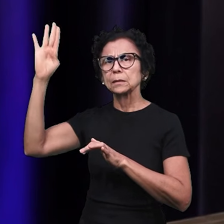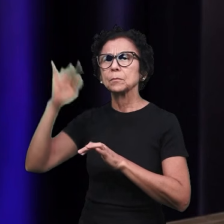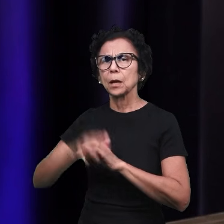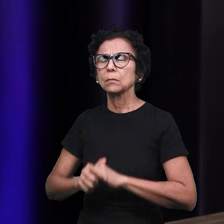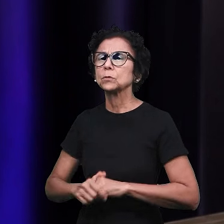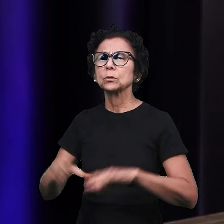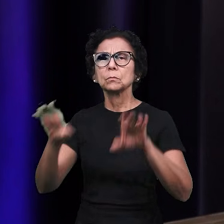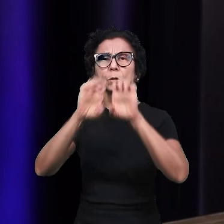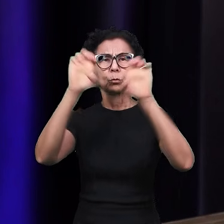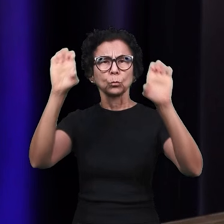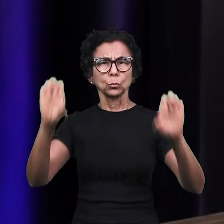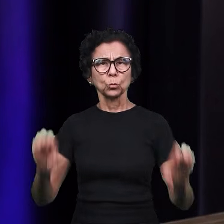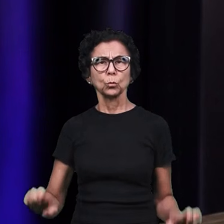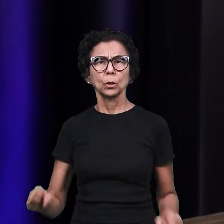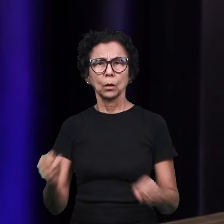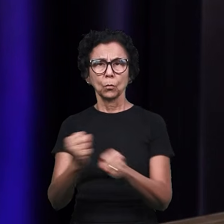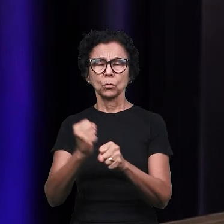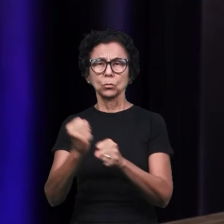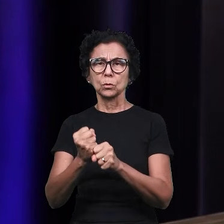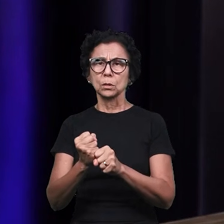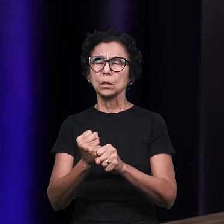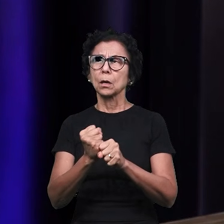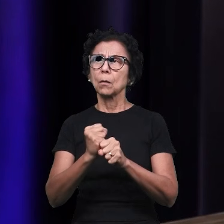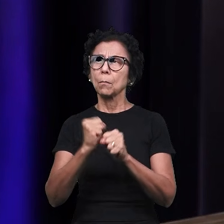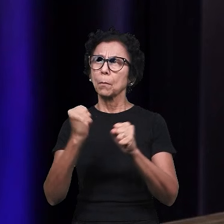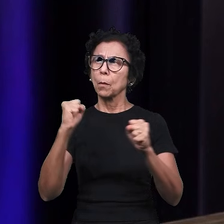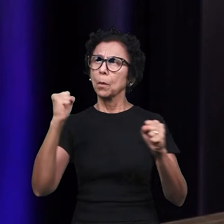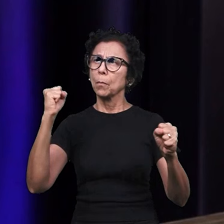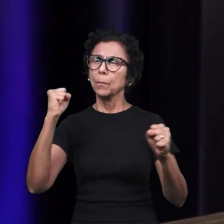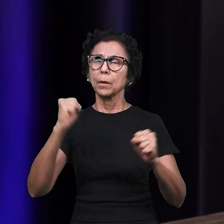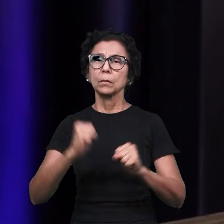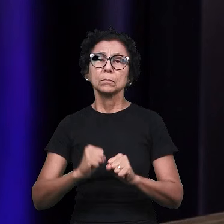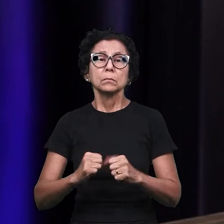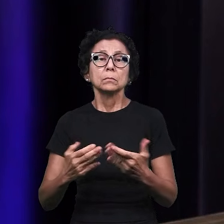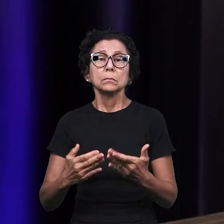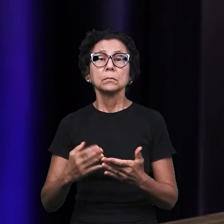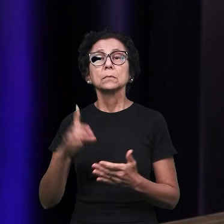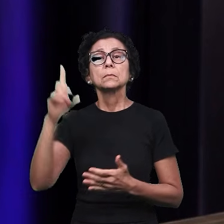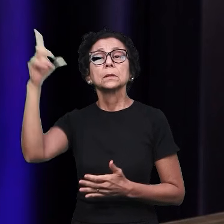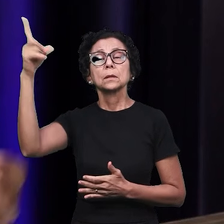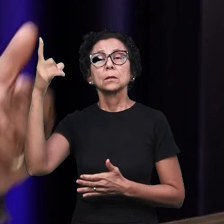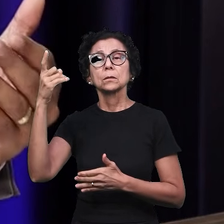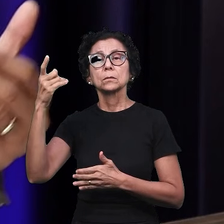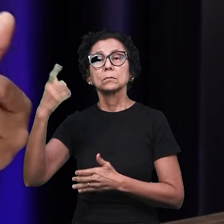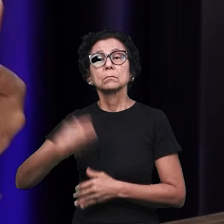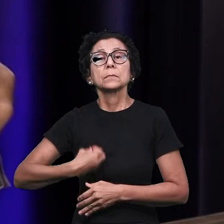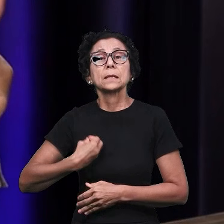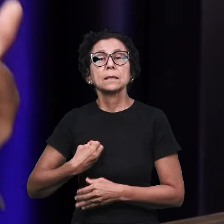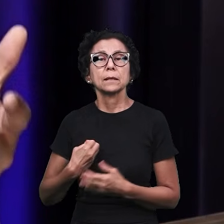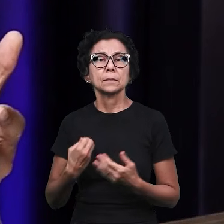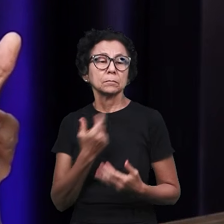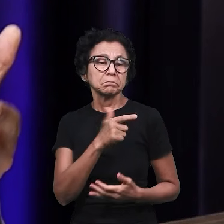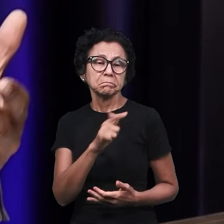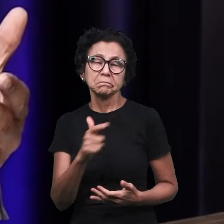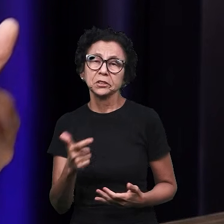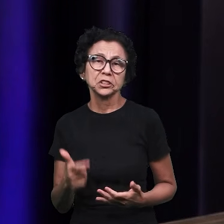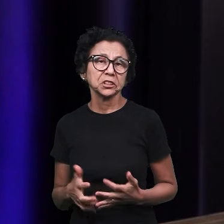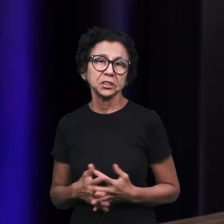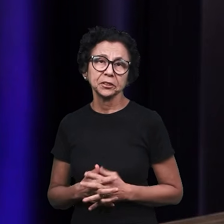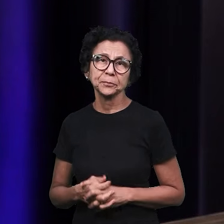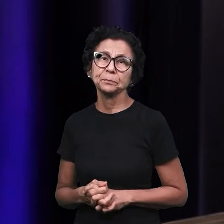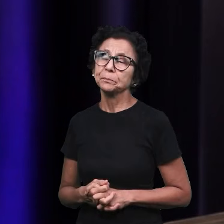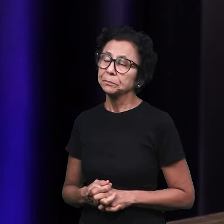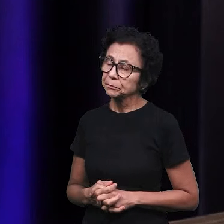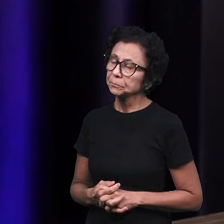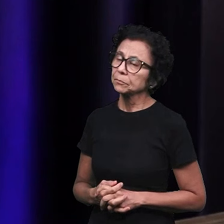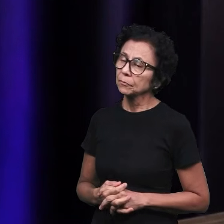naquele lugar. Havia estrutura, mas não havia a presença de Deus. Na sequência, no dia seguinte, como você